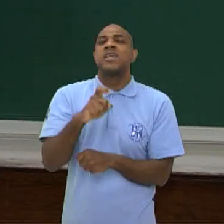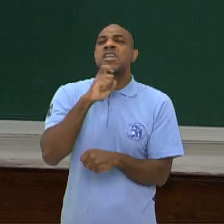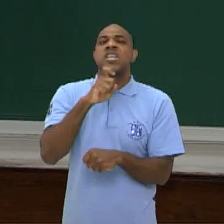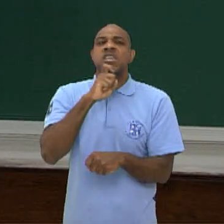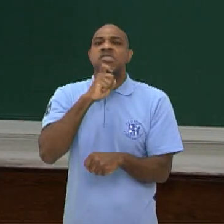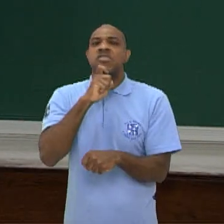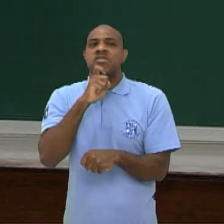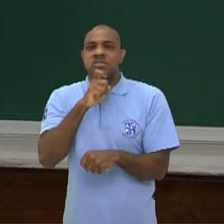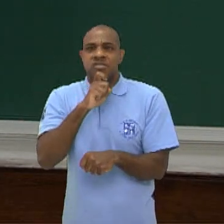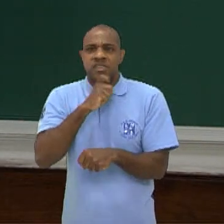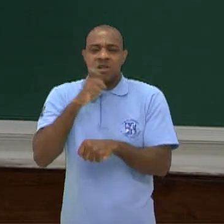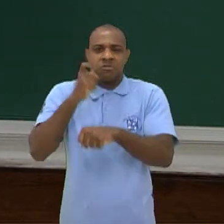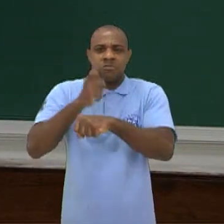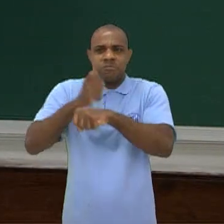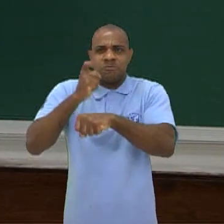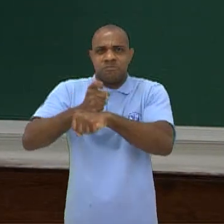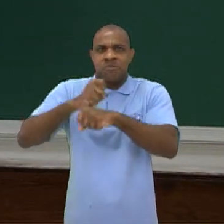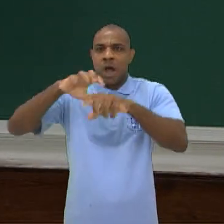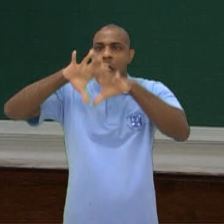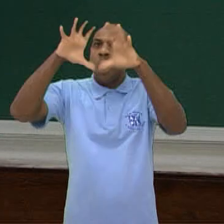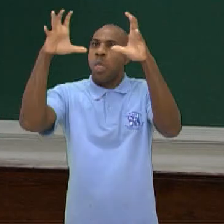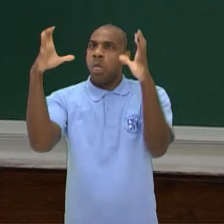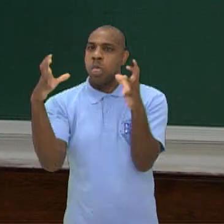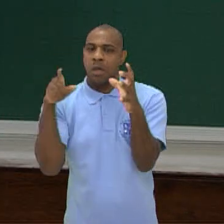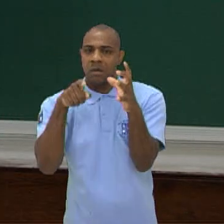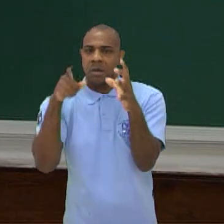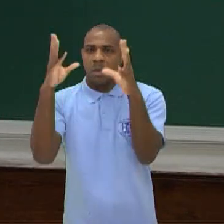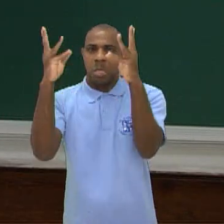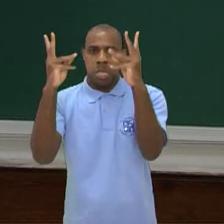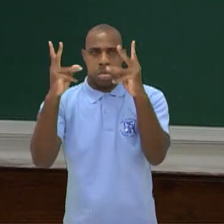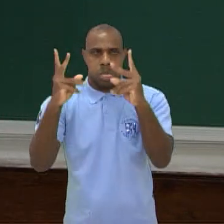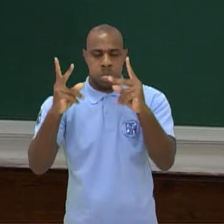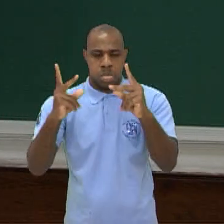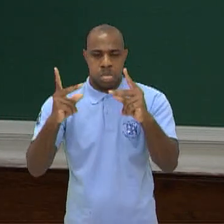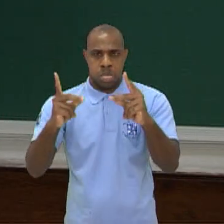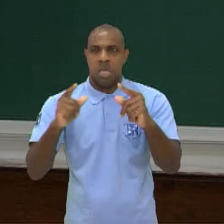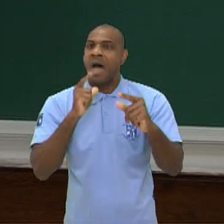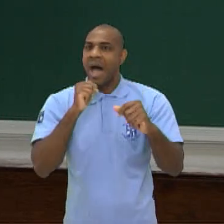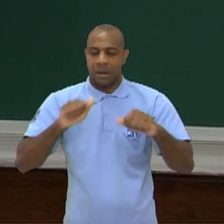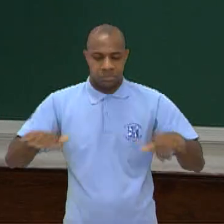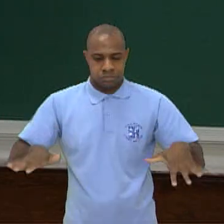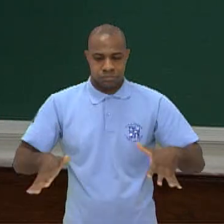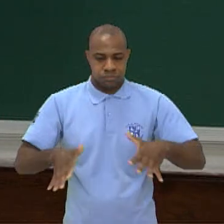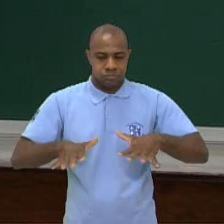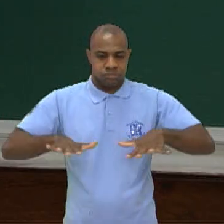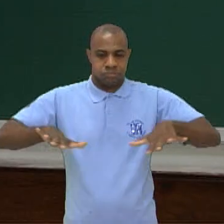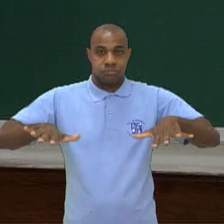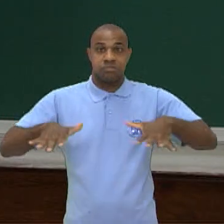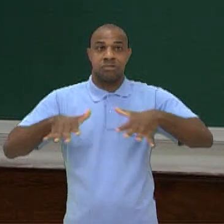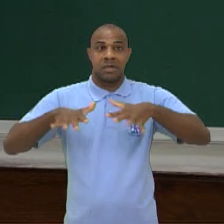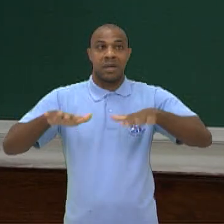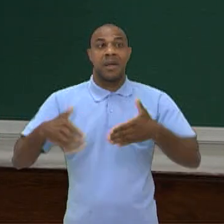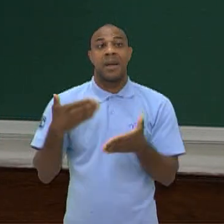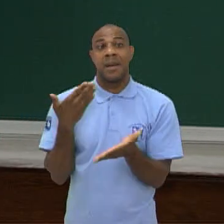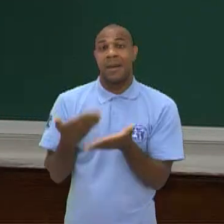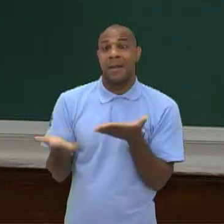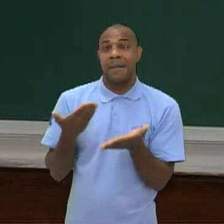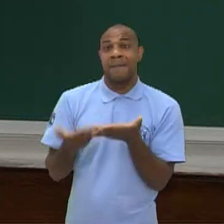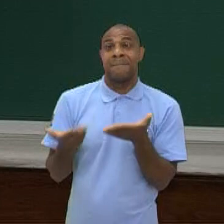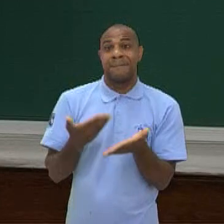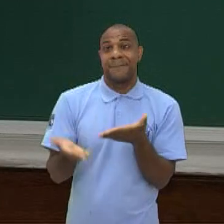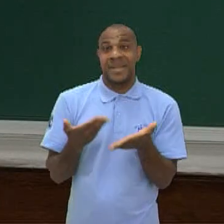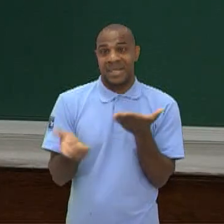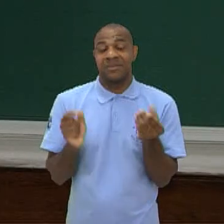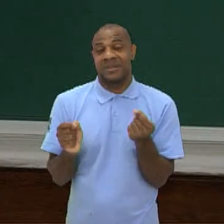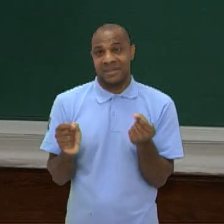geleiras. Se as geleiras derretem, o que acontece? Aumento do nível dos oceanos. Perda de habitat de vários